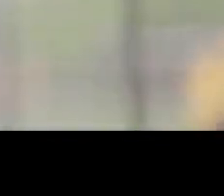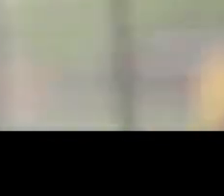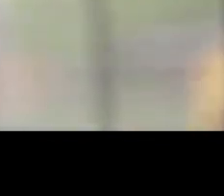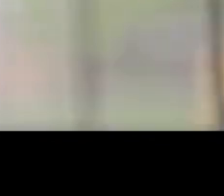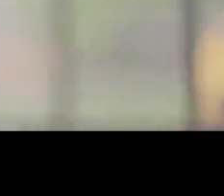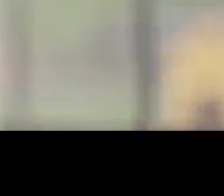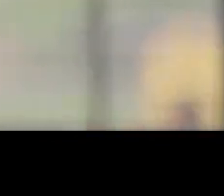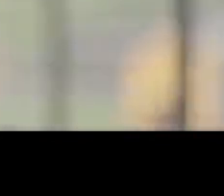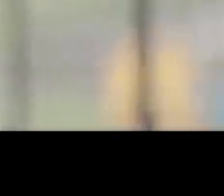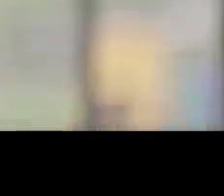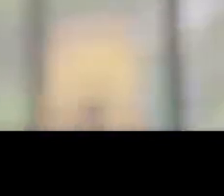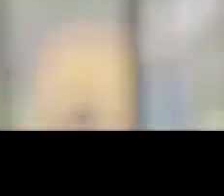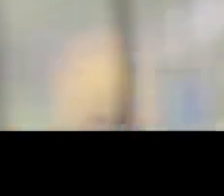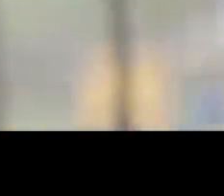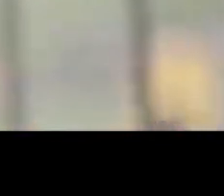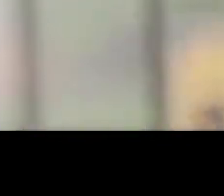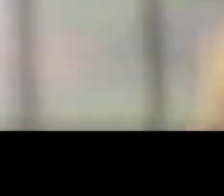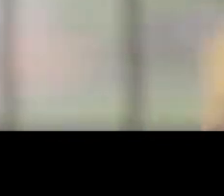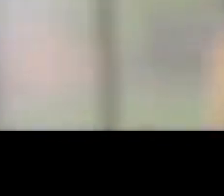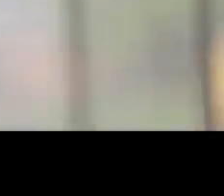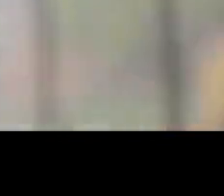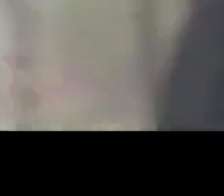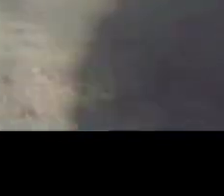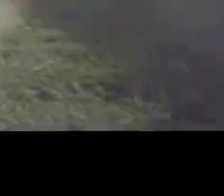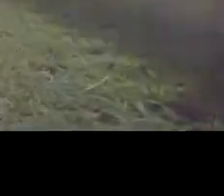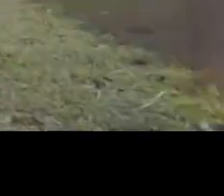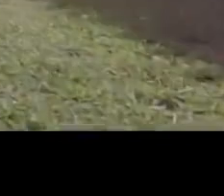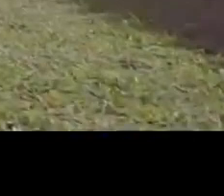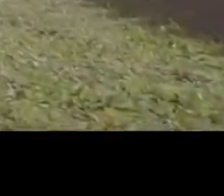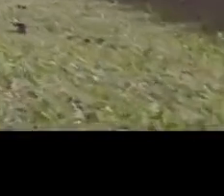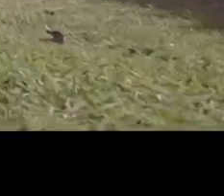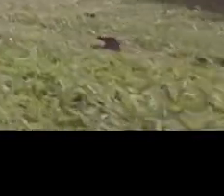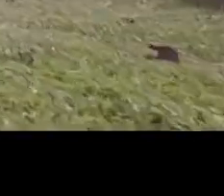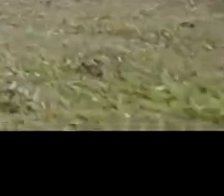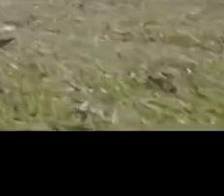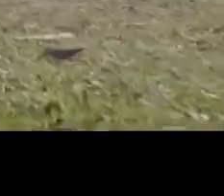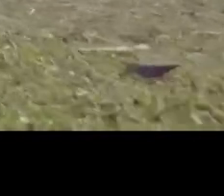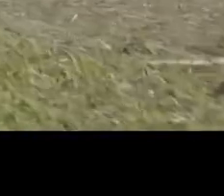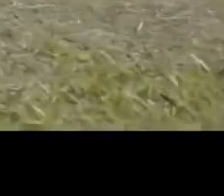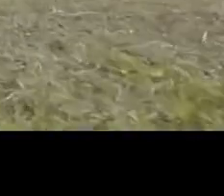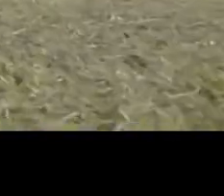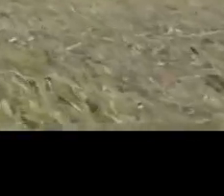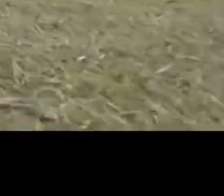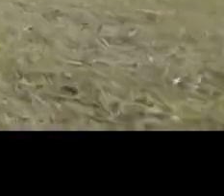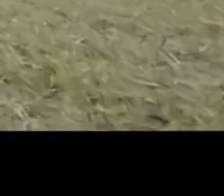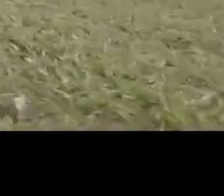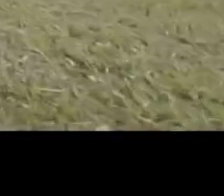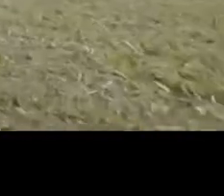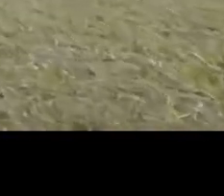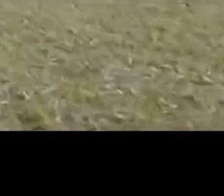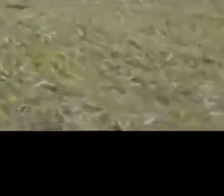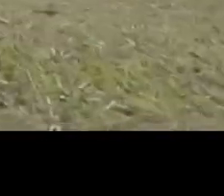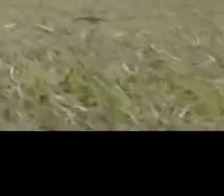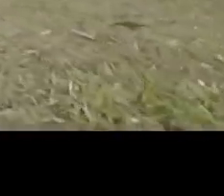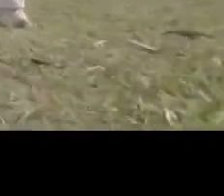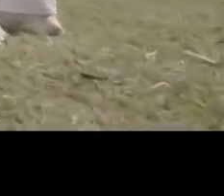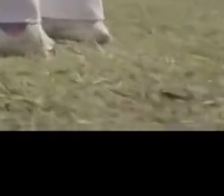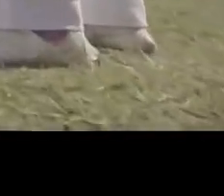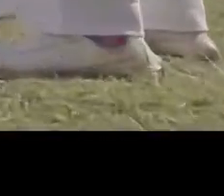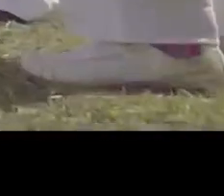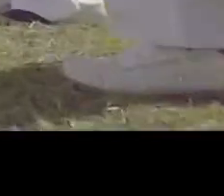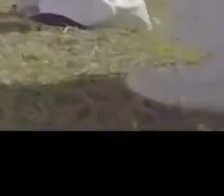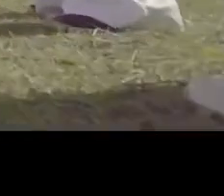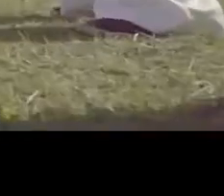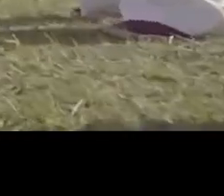era pro bem dele, que ele não falava nem direito. Hoje em dia ele fala, apesar assim, de trocar algumas letras,